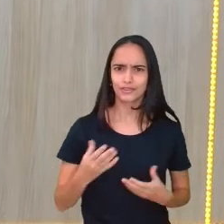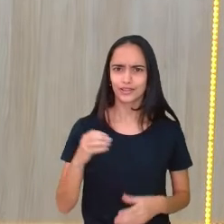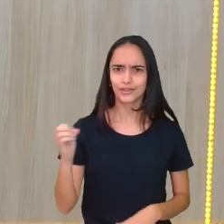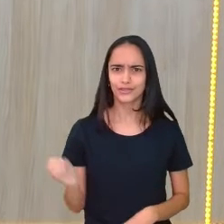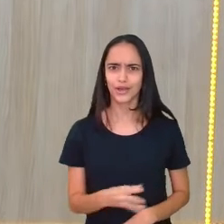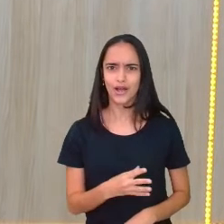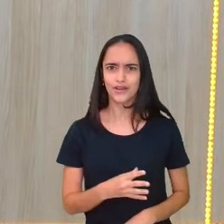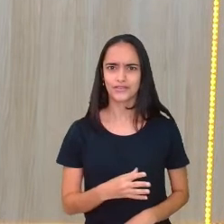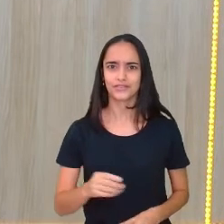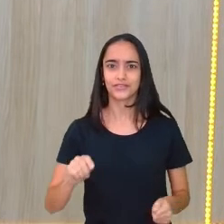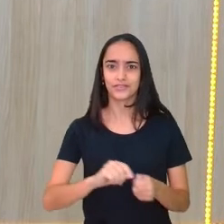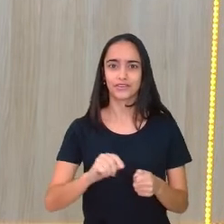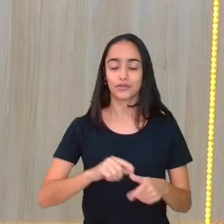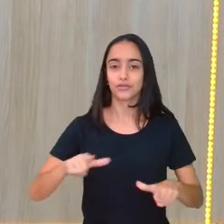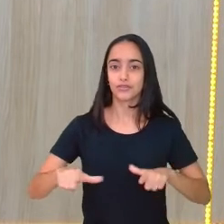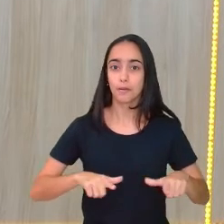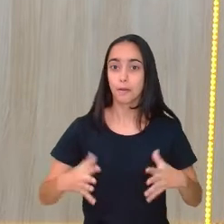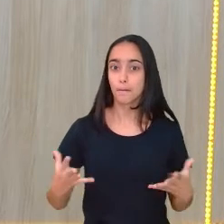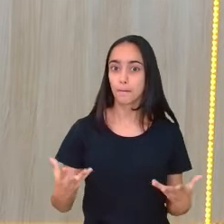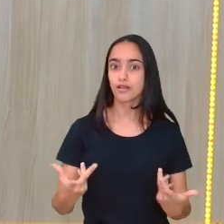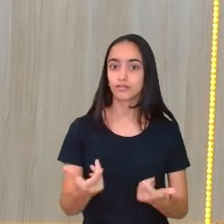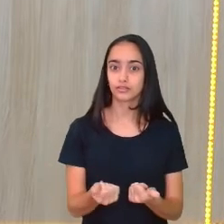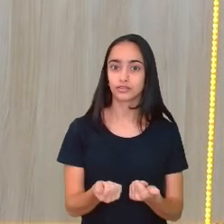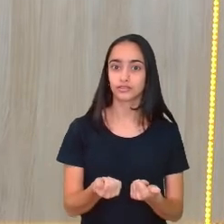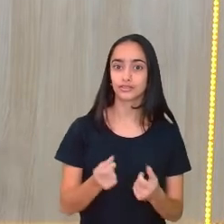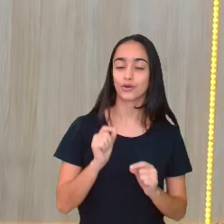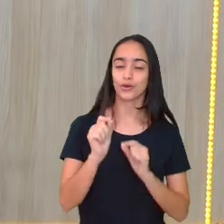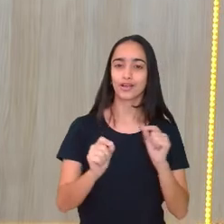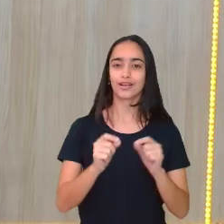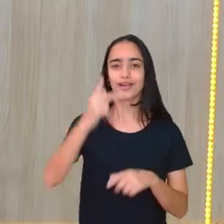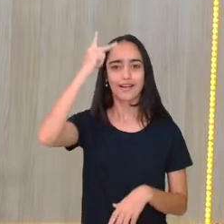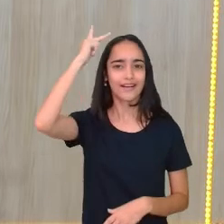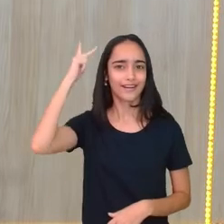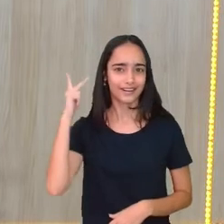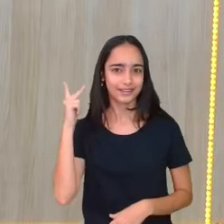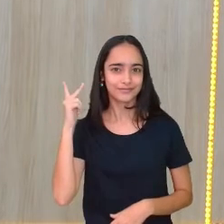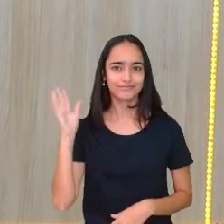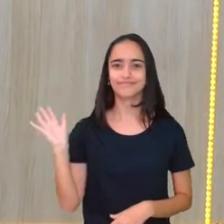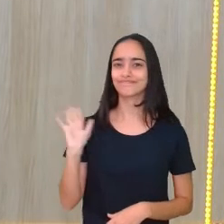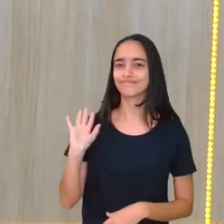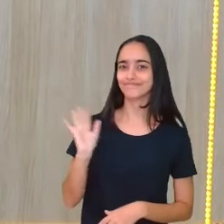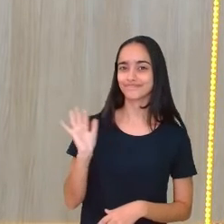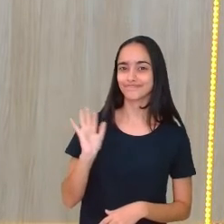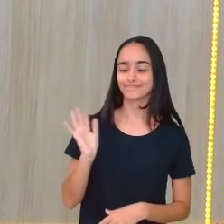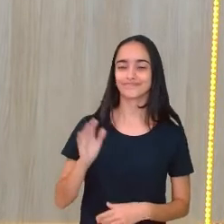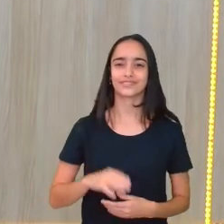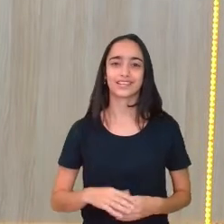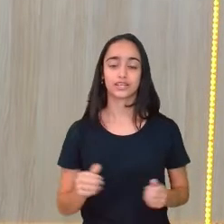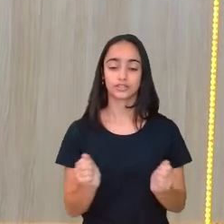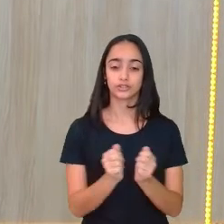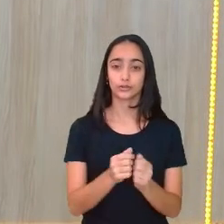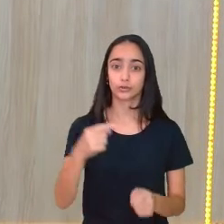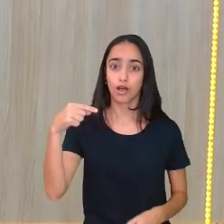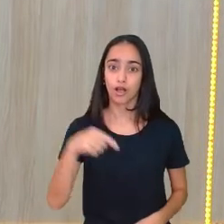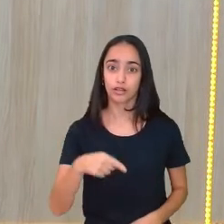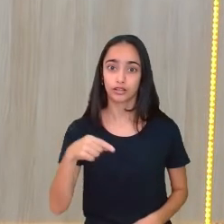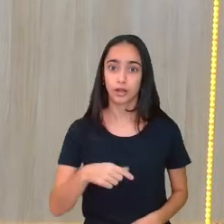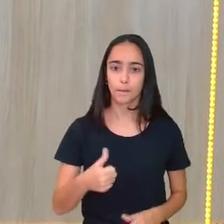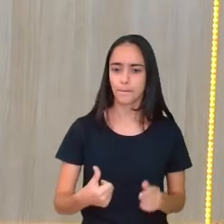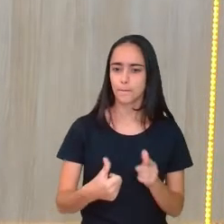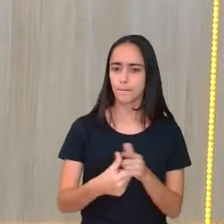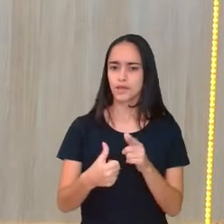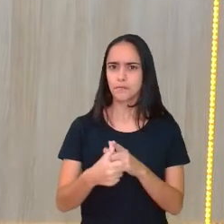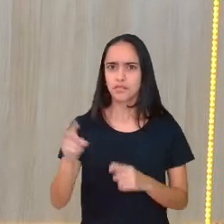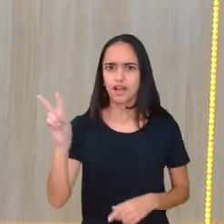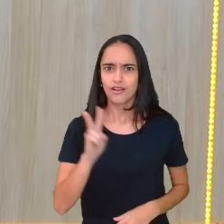fazendo aí um trabalho maravilhoso, né? Na verdade. Que é a nossa querida Karen. Que está aqui, né? Pela primeira